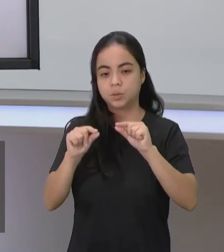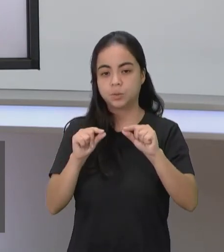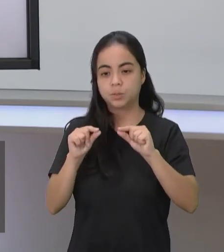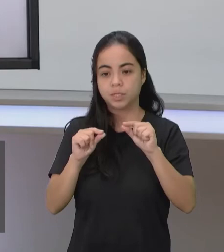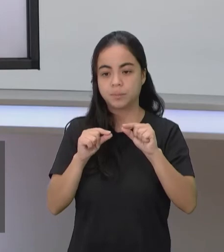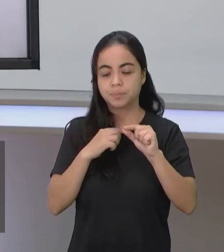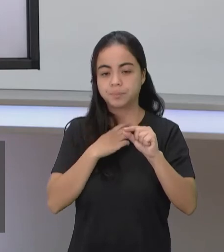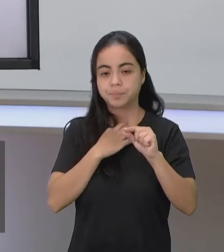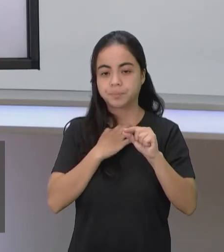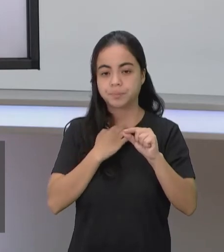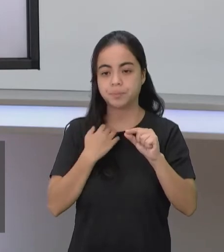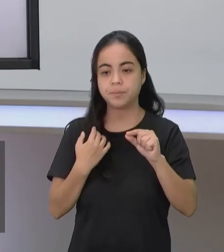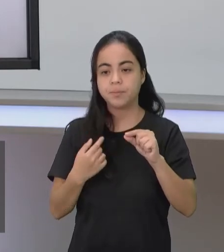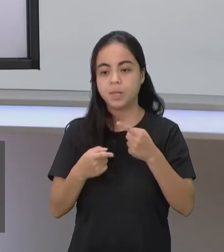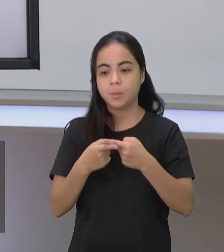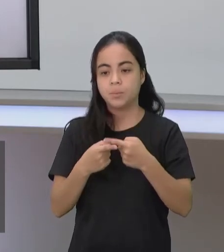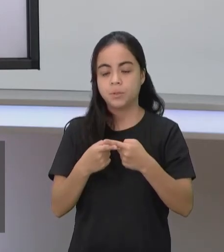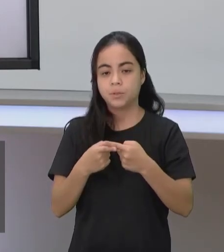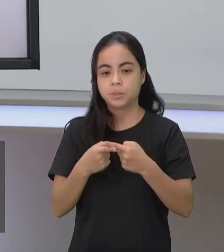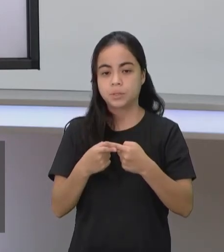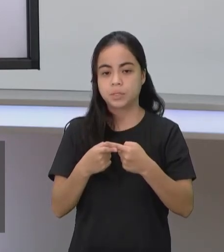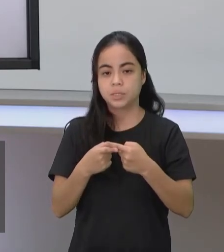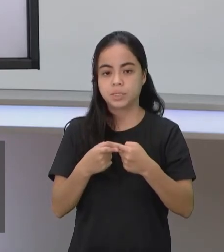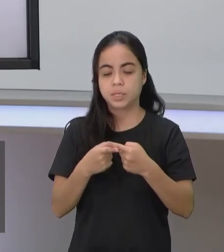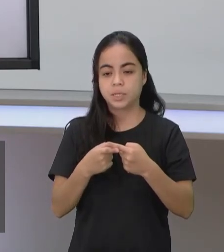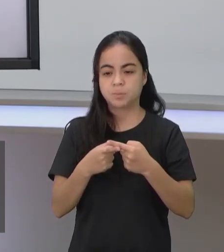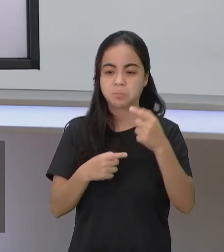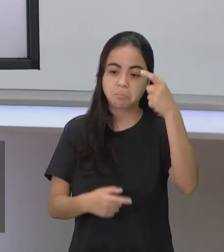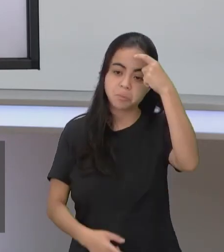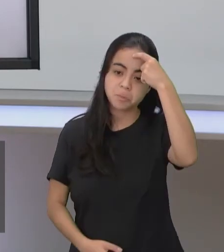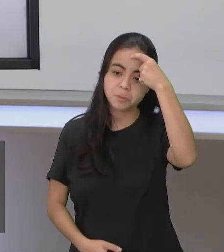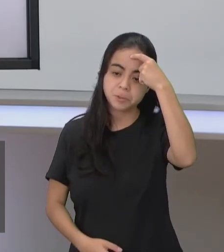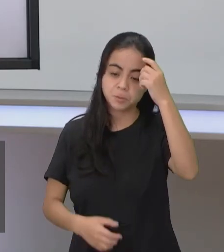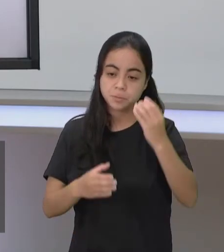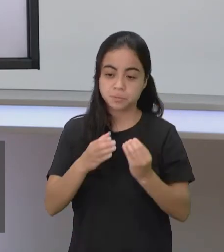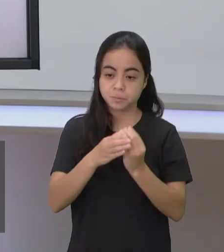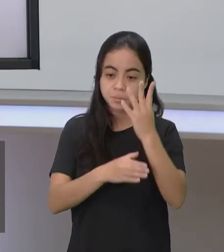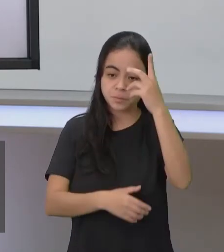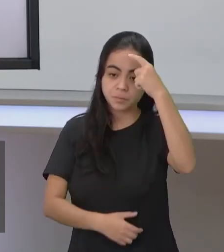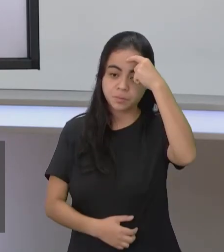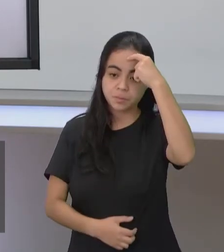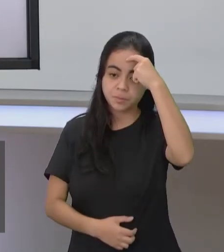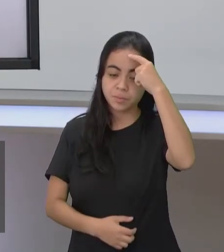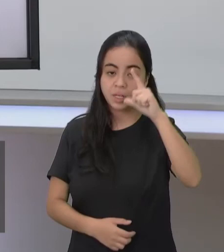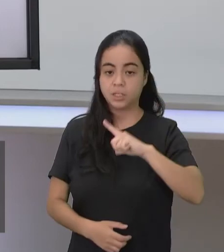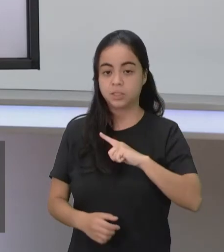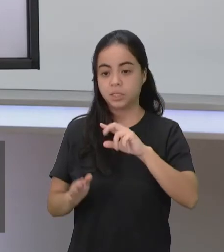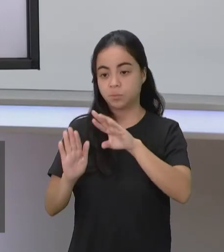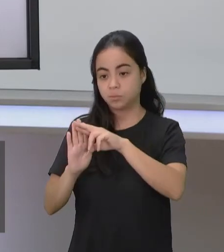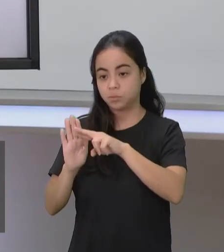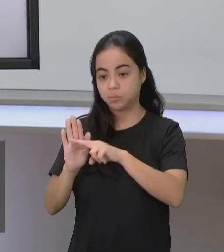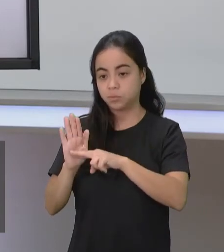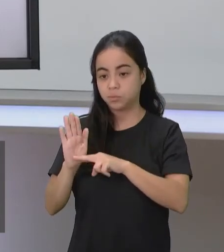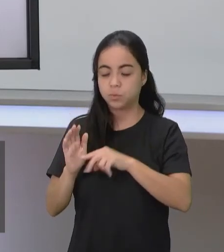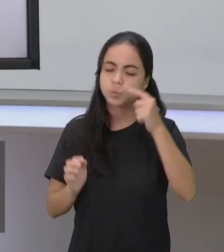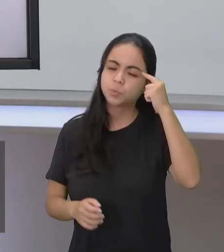parte disso, pela questão da nossa criação de consciência, né? Essa questão da gente ter o planejamento, pensamento